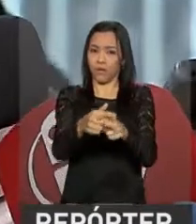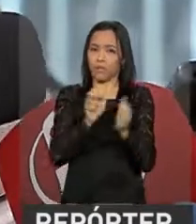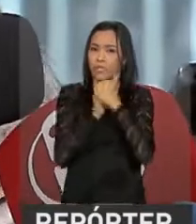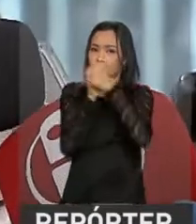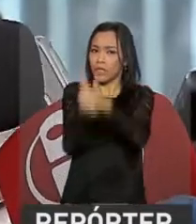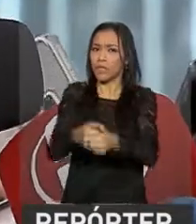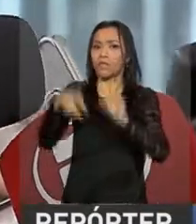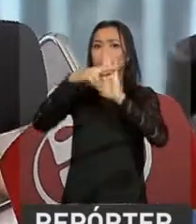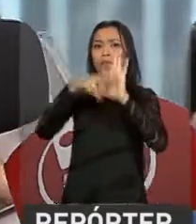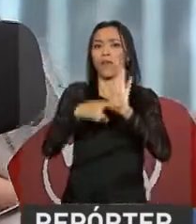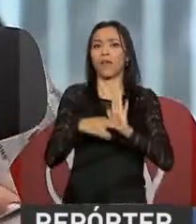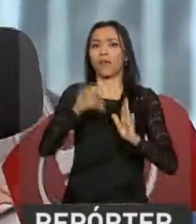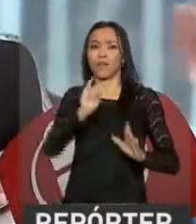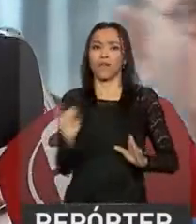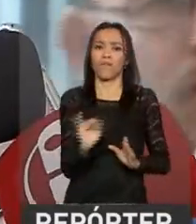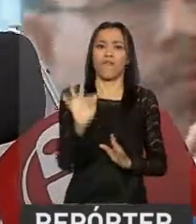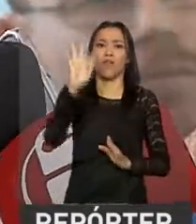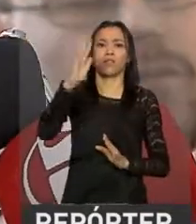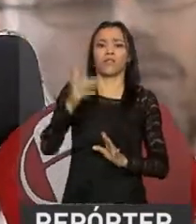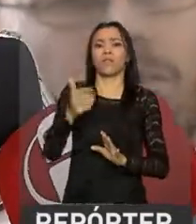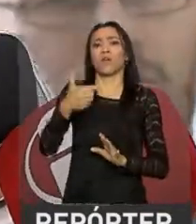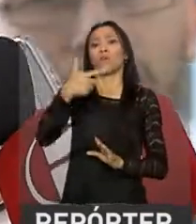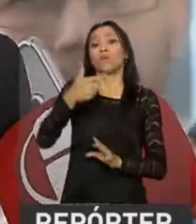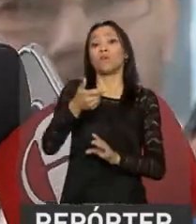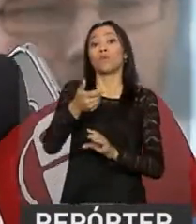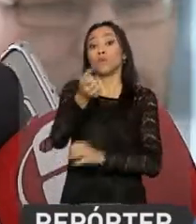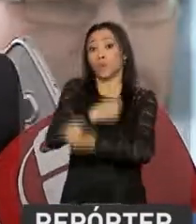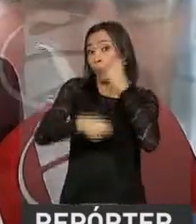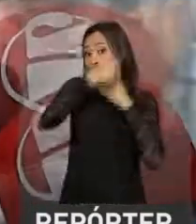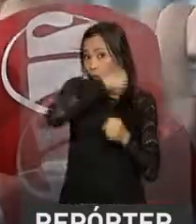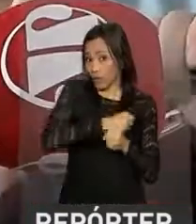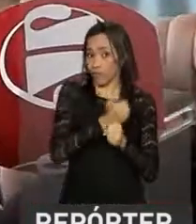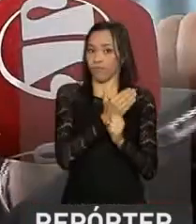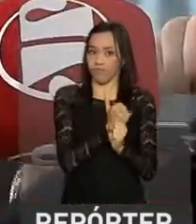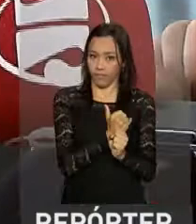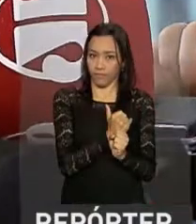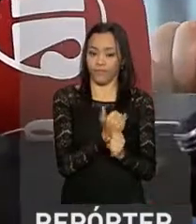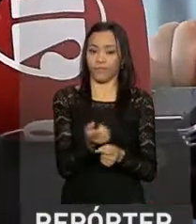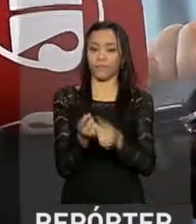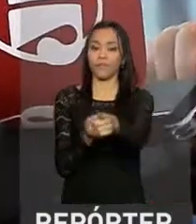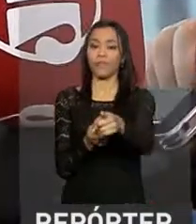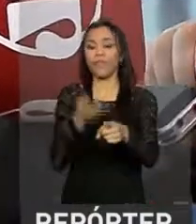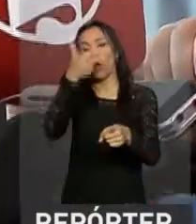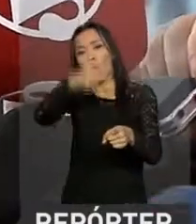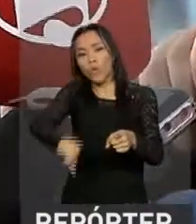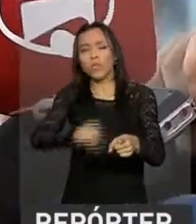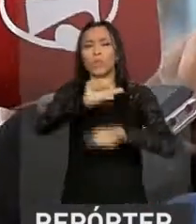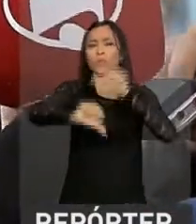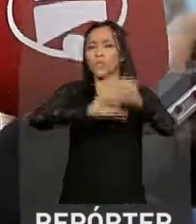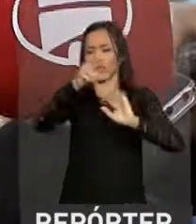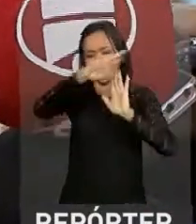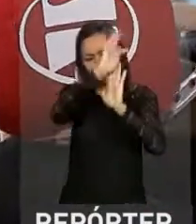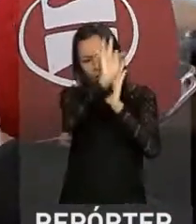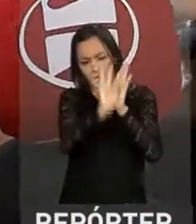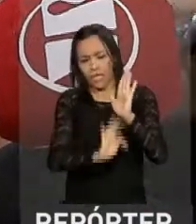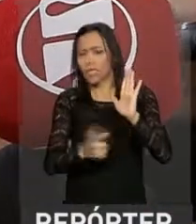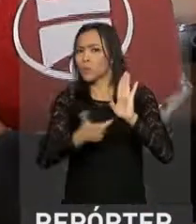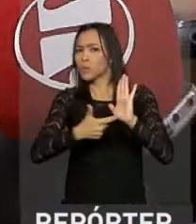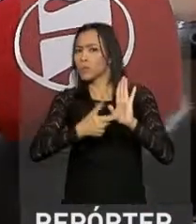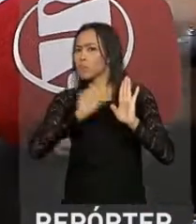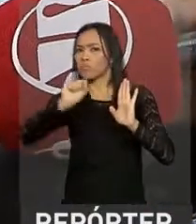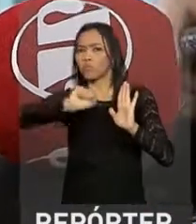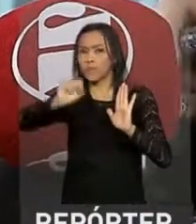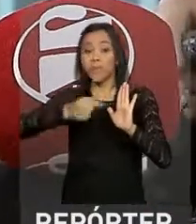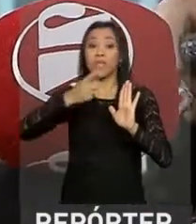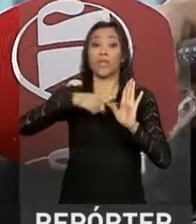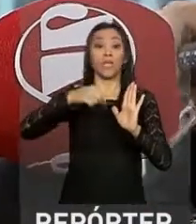na inflação de 12 meses medido até junho uma mudança com relação ao texto original é que ficou acordado que a partir